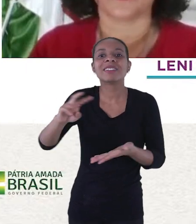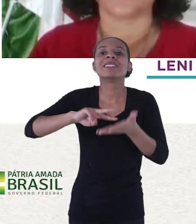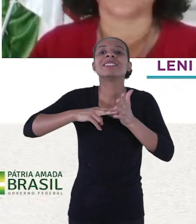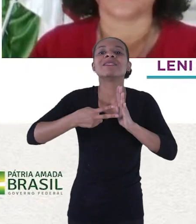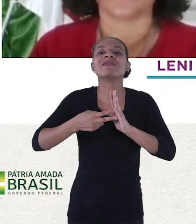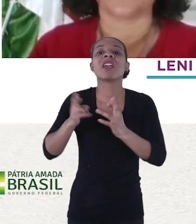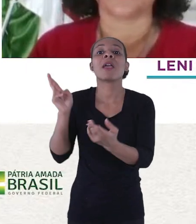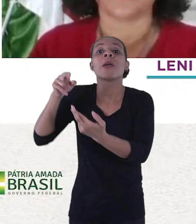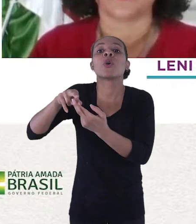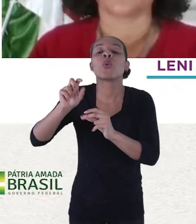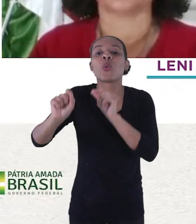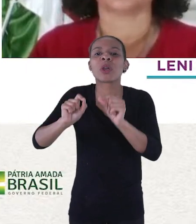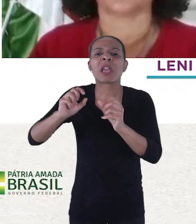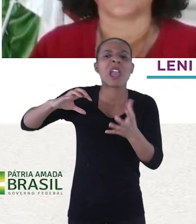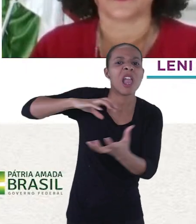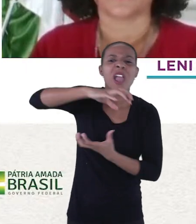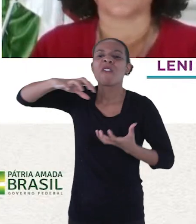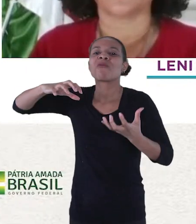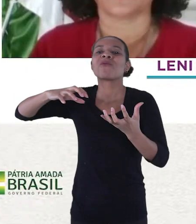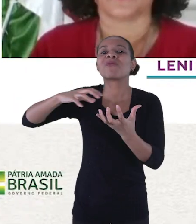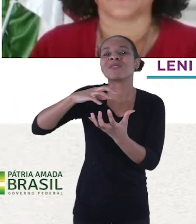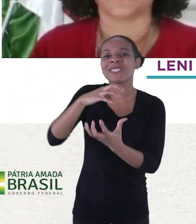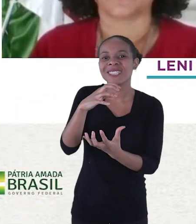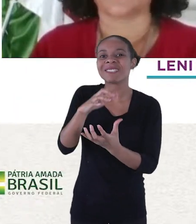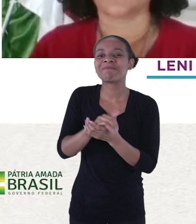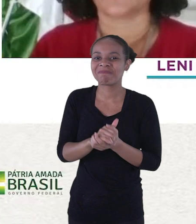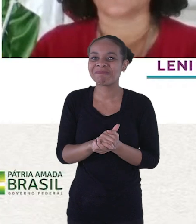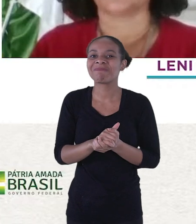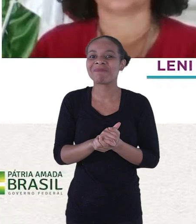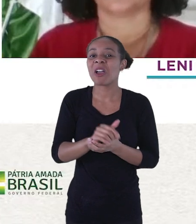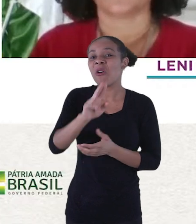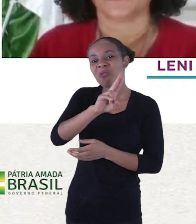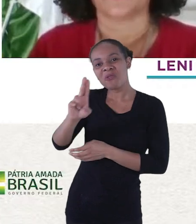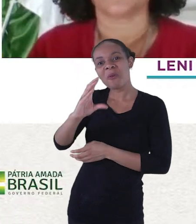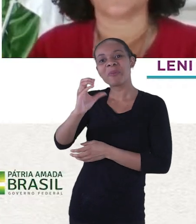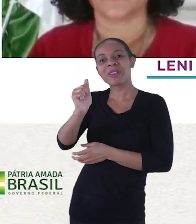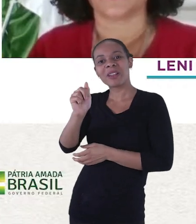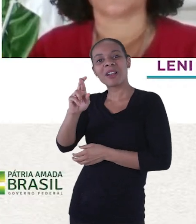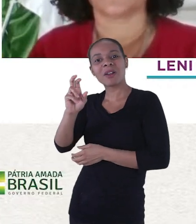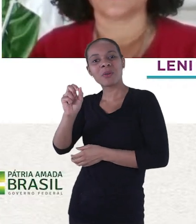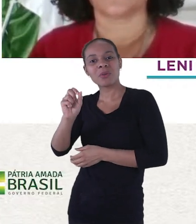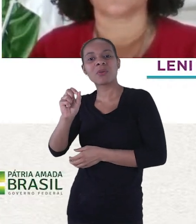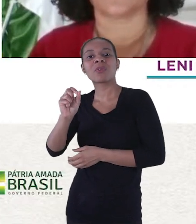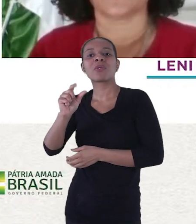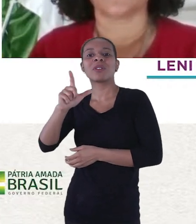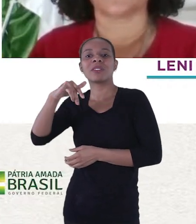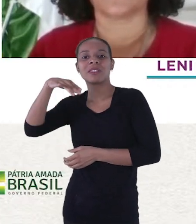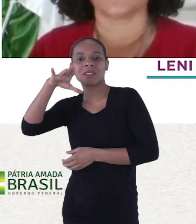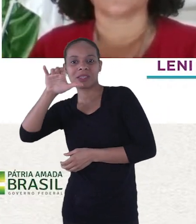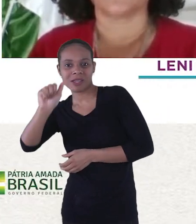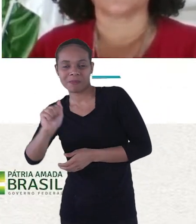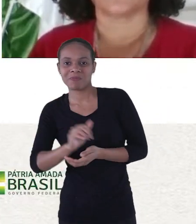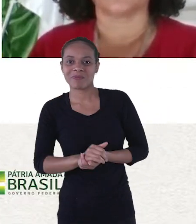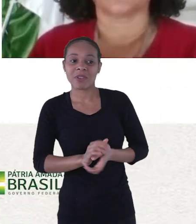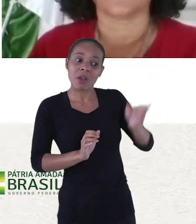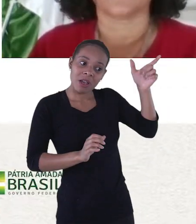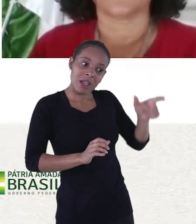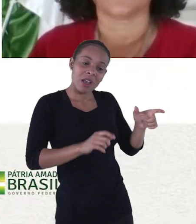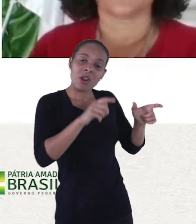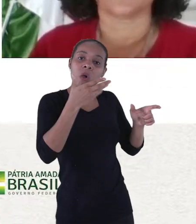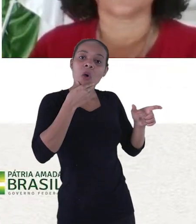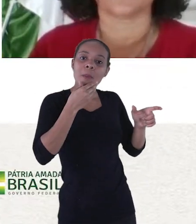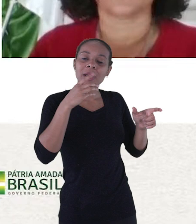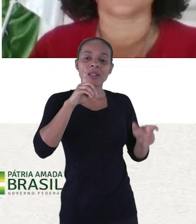revolução chamada Carolina. O Paulo Dantas disse no lançamento dela, 19 de agosto de